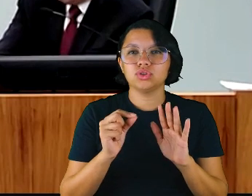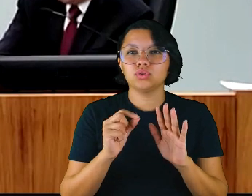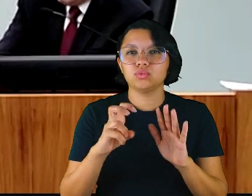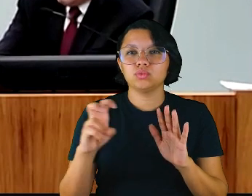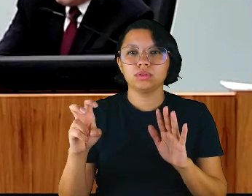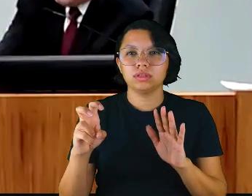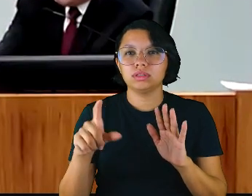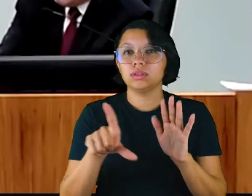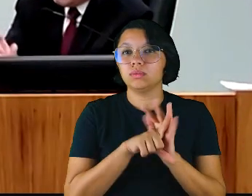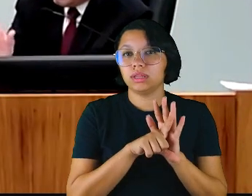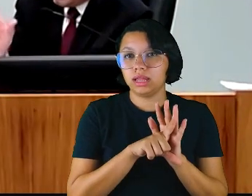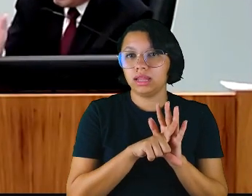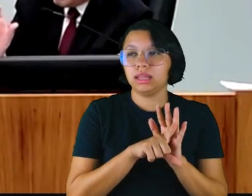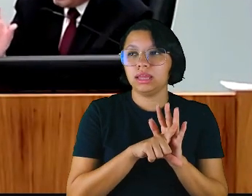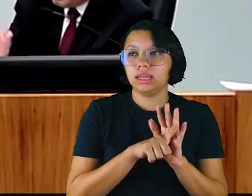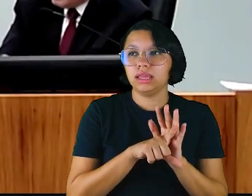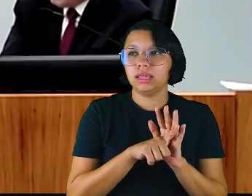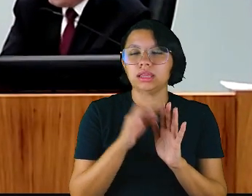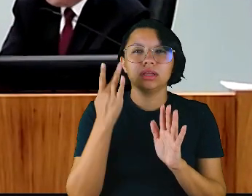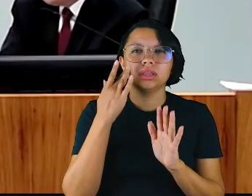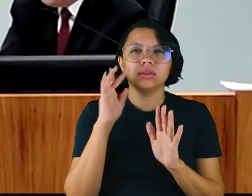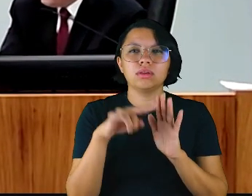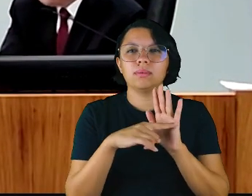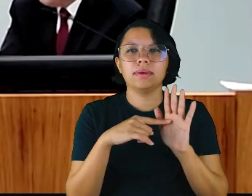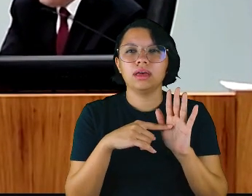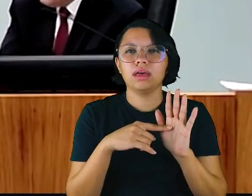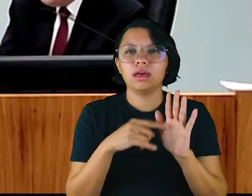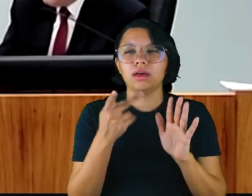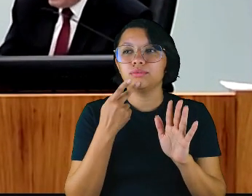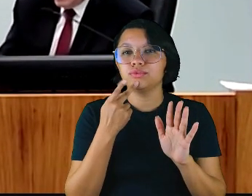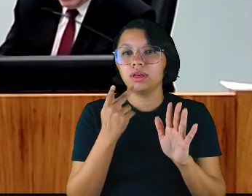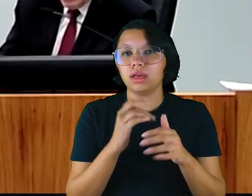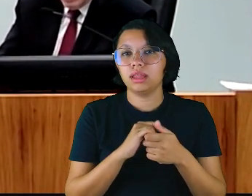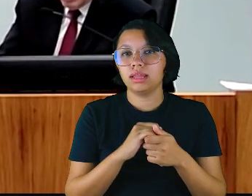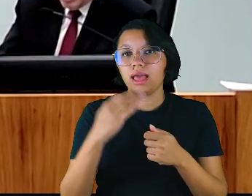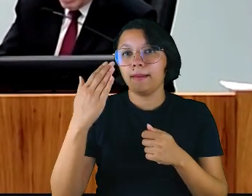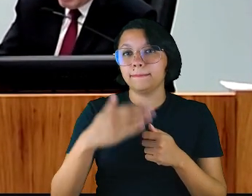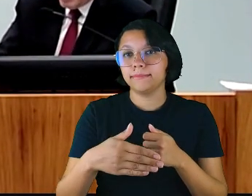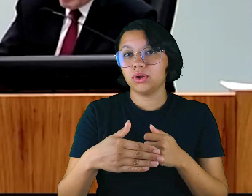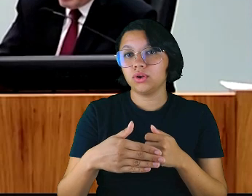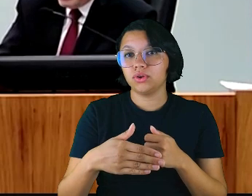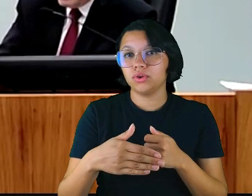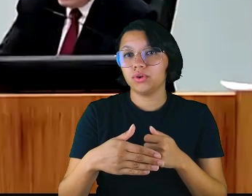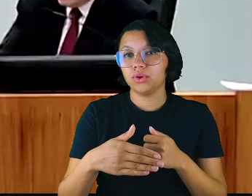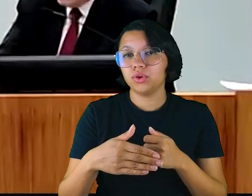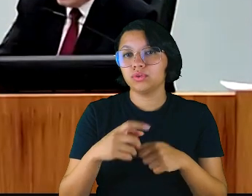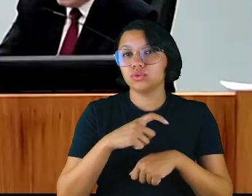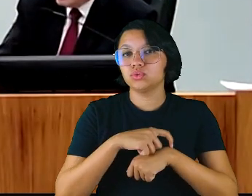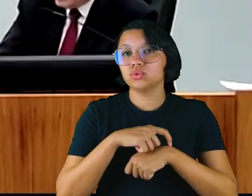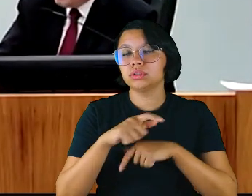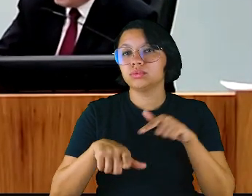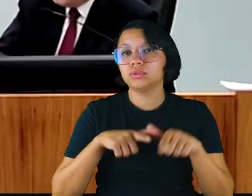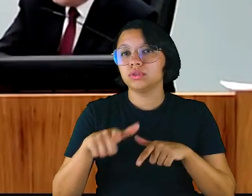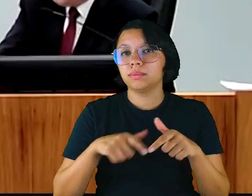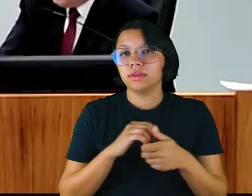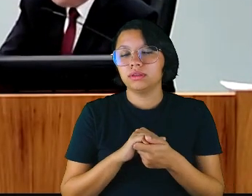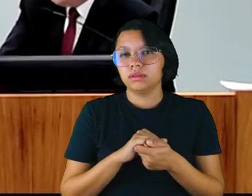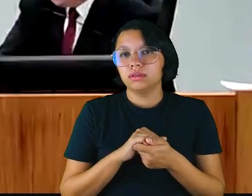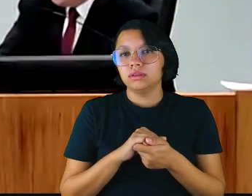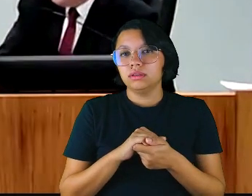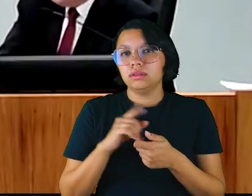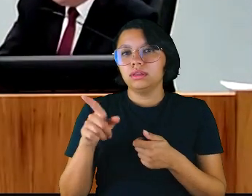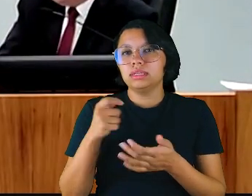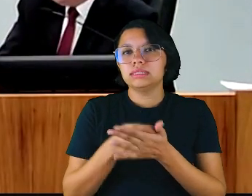artigo 55, não me lembro agora qual parágrafo ali, vai dizer que a prova, né, do tempo de